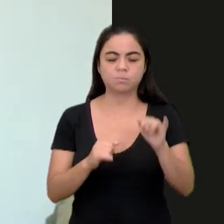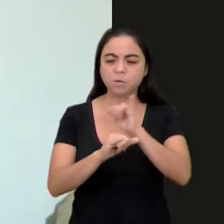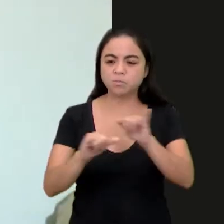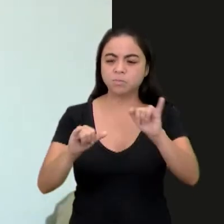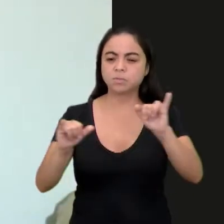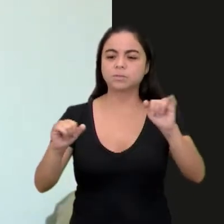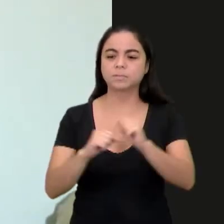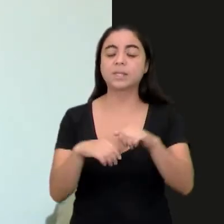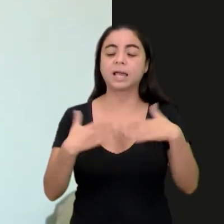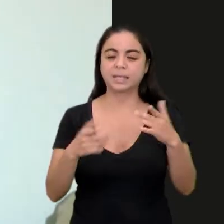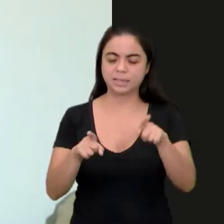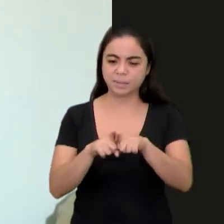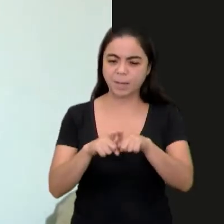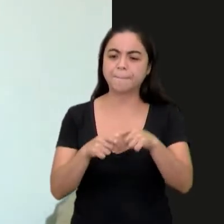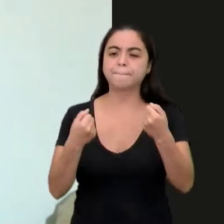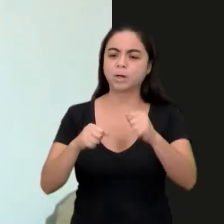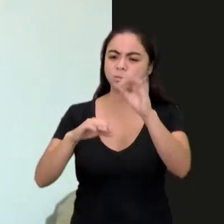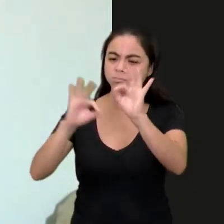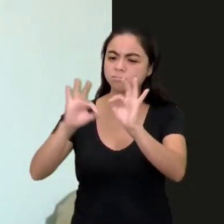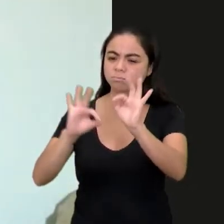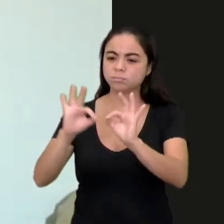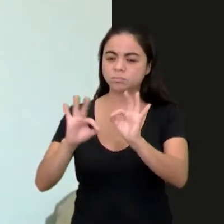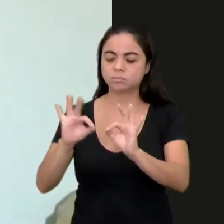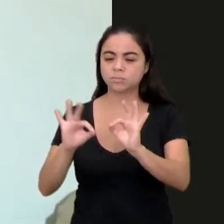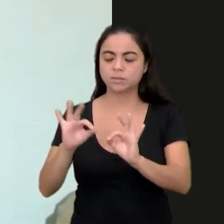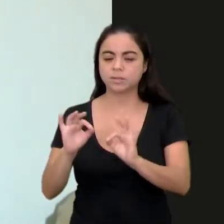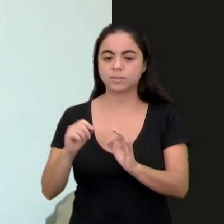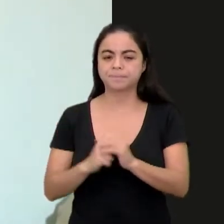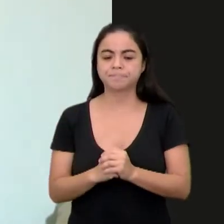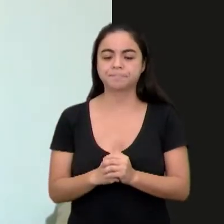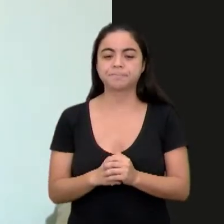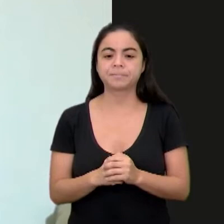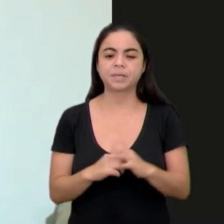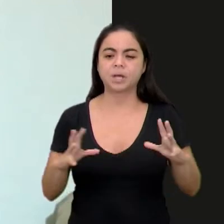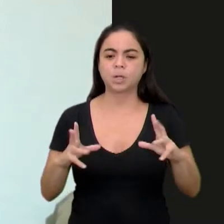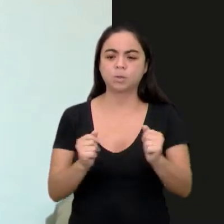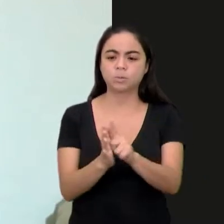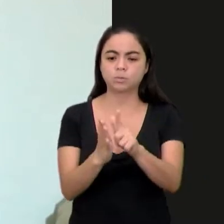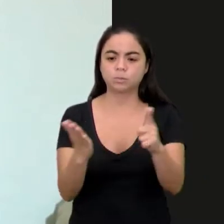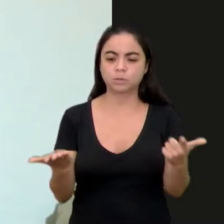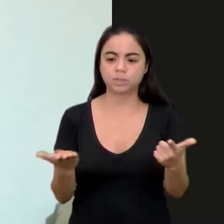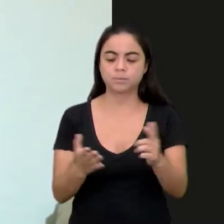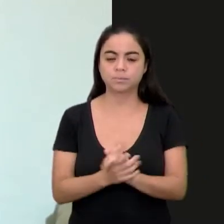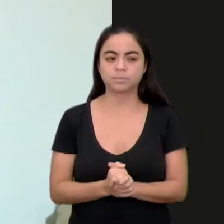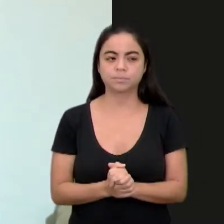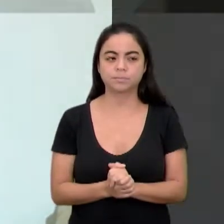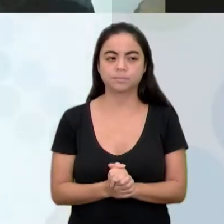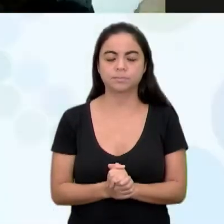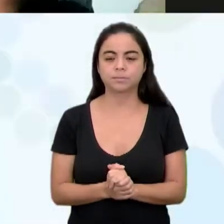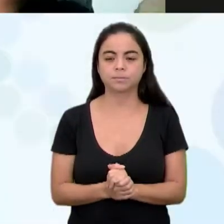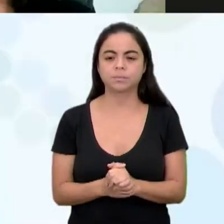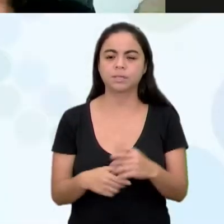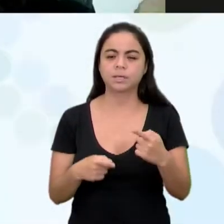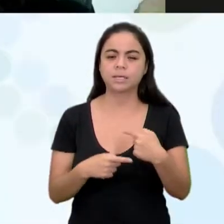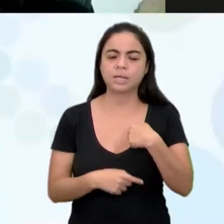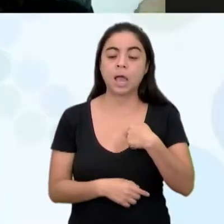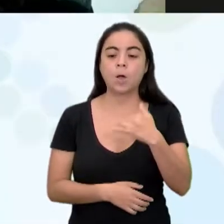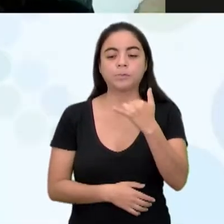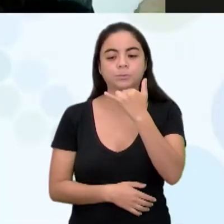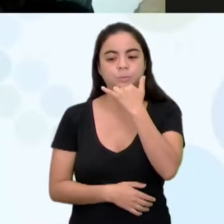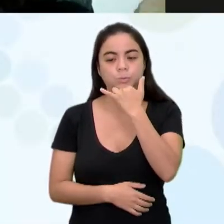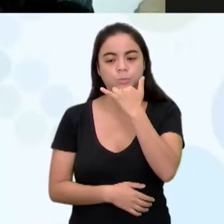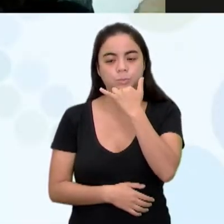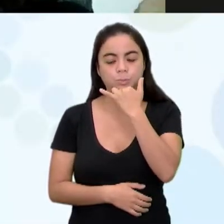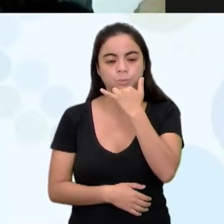humorada e de forma até pouco paralela ao resto do jornal, né. Muito legal. E aí eu peço até desculpas para